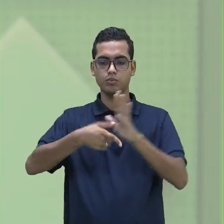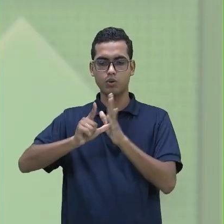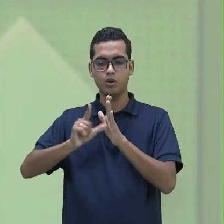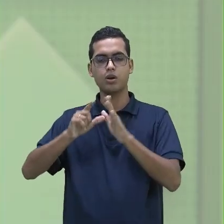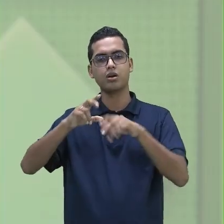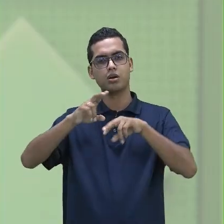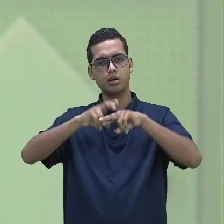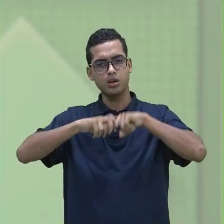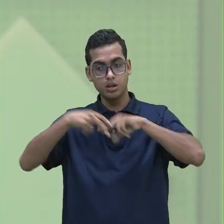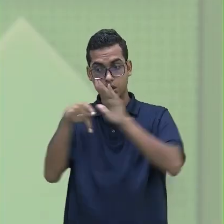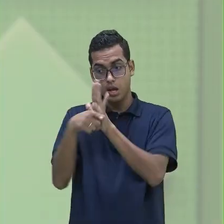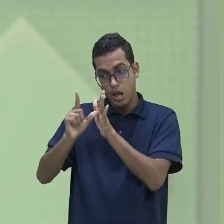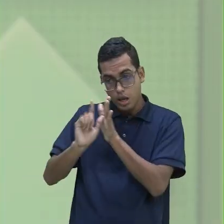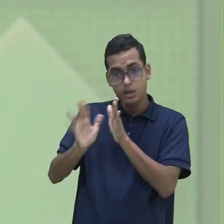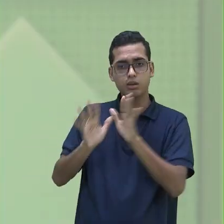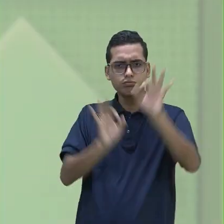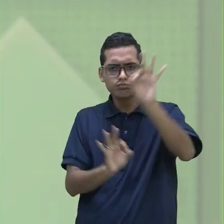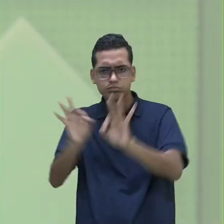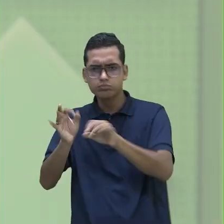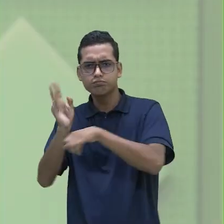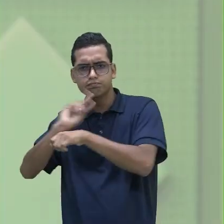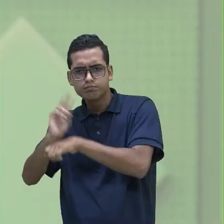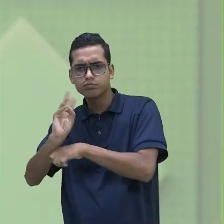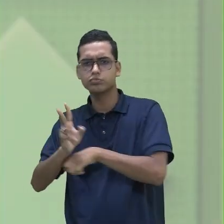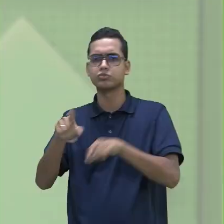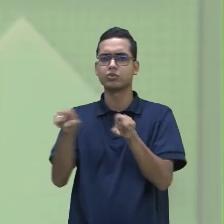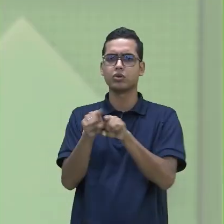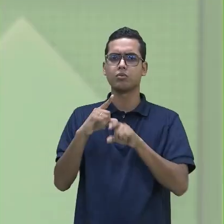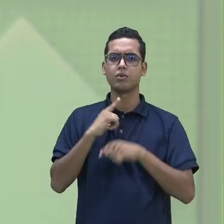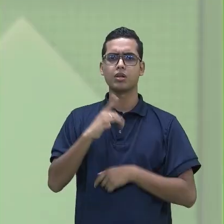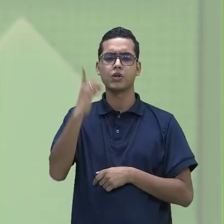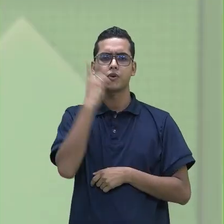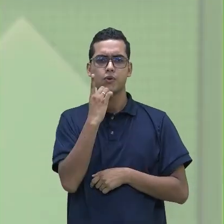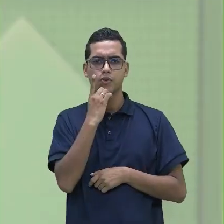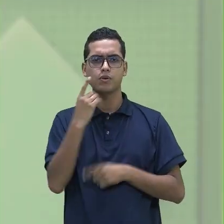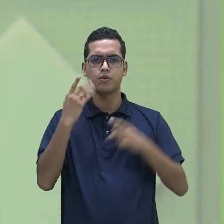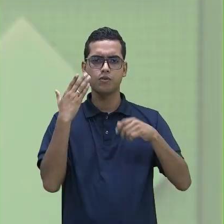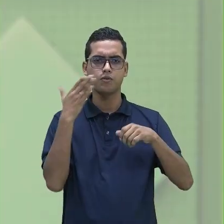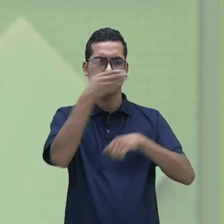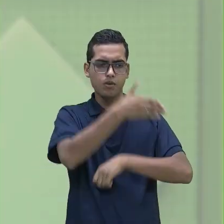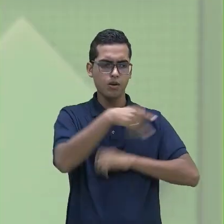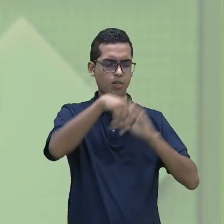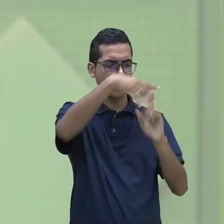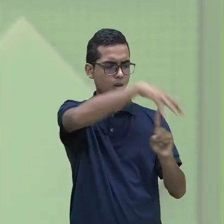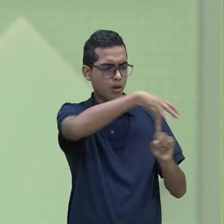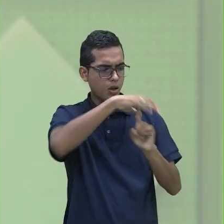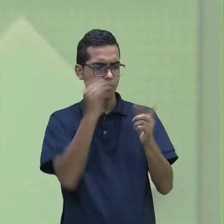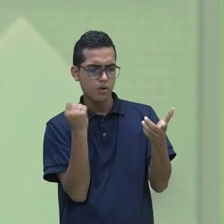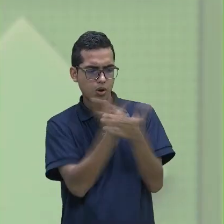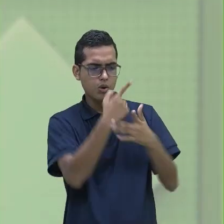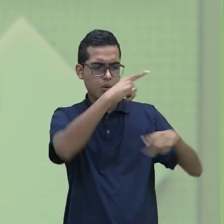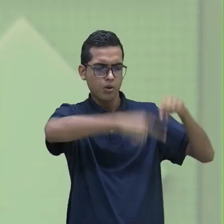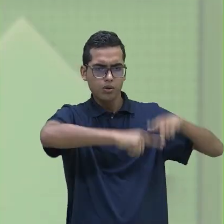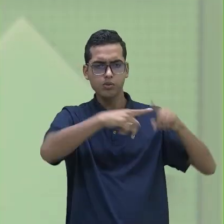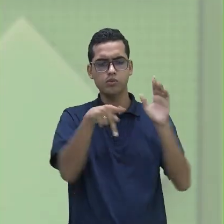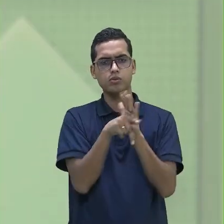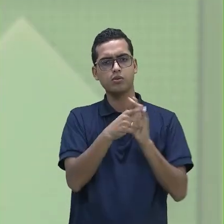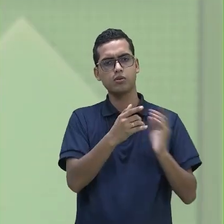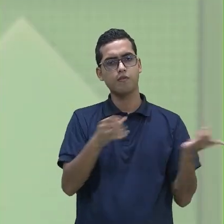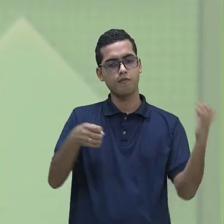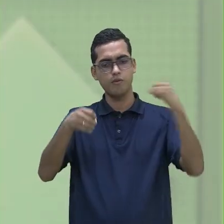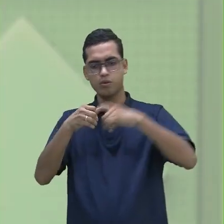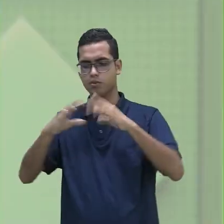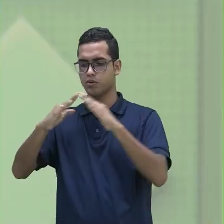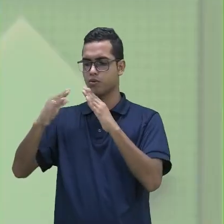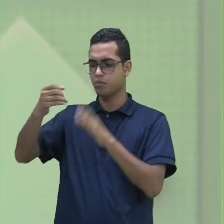ali na floresta, né, compra na feira, faz aquele preparo rápido em casa,